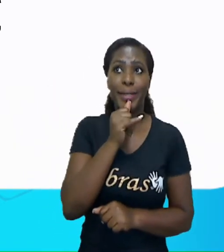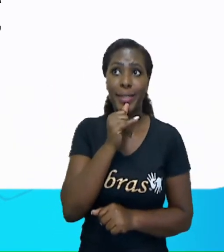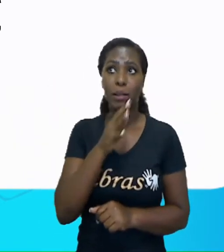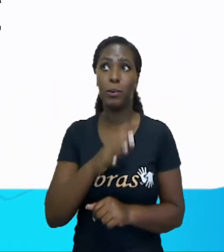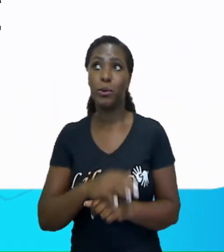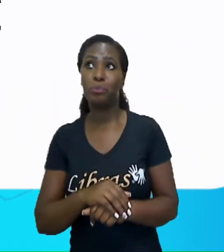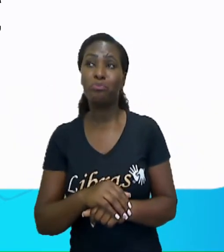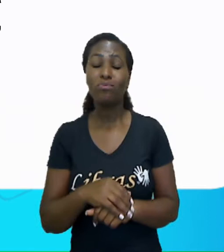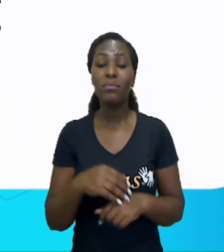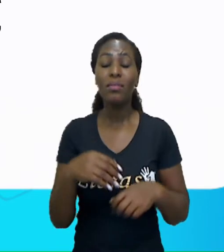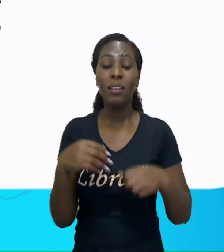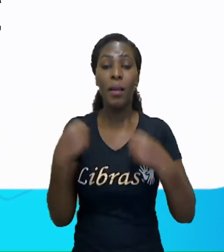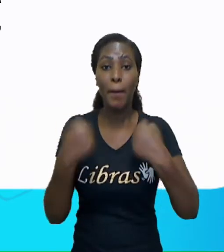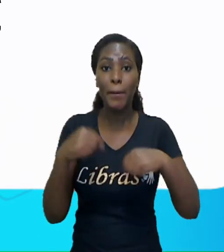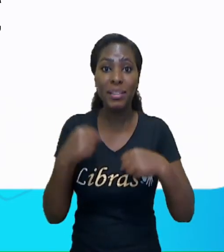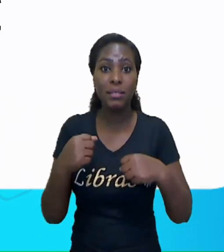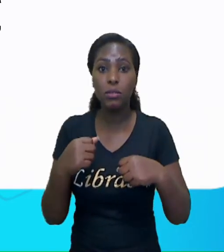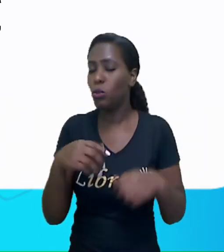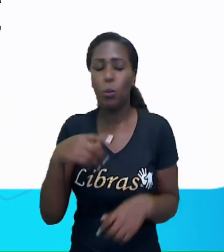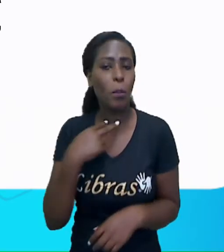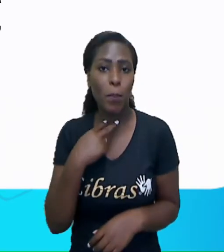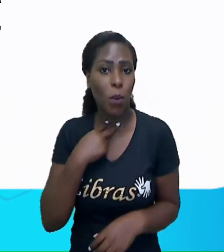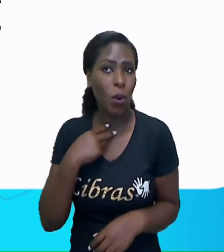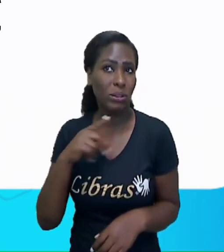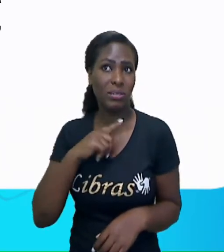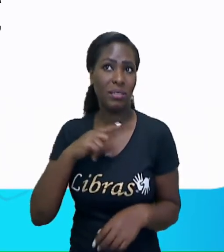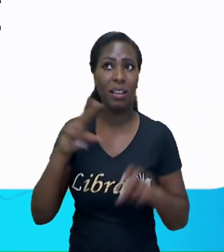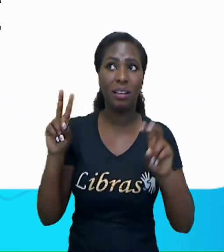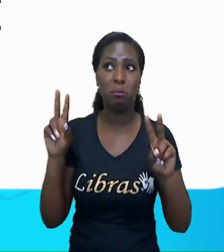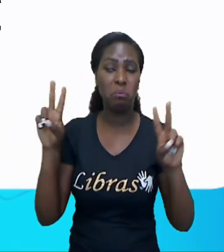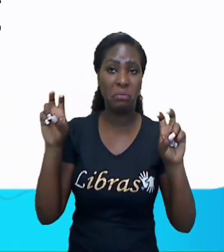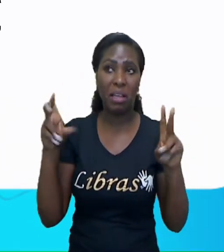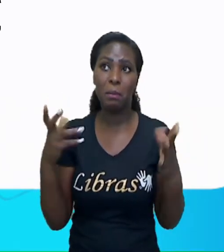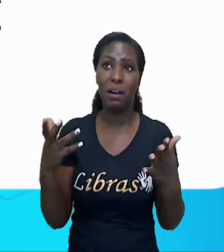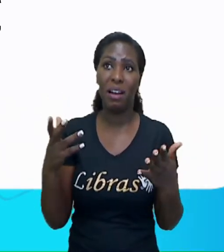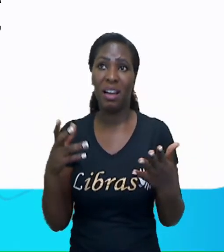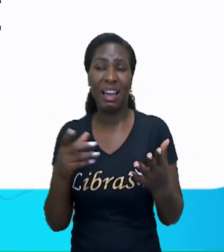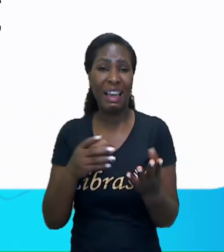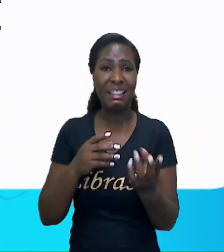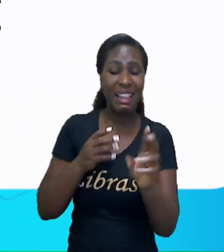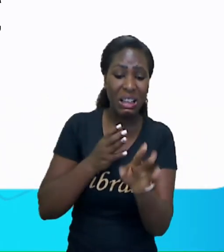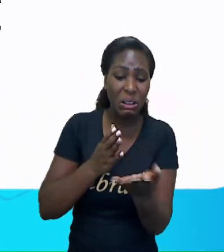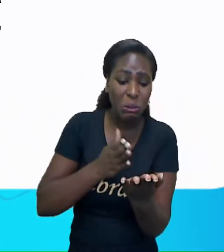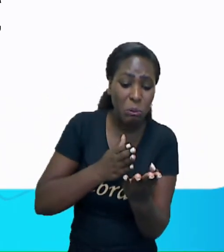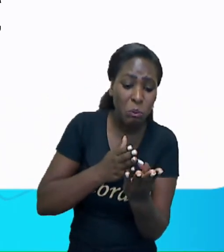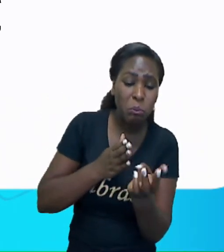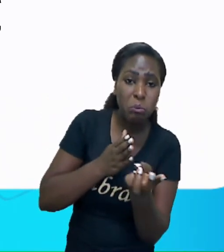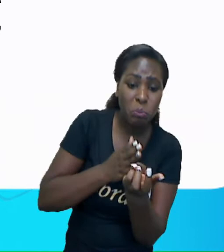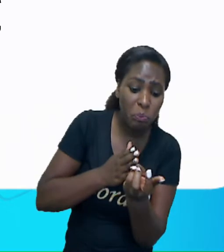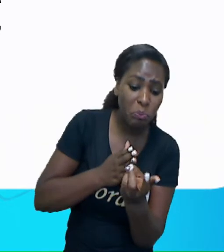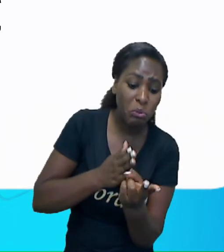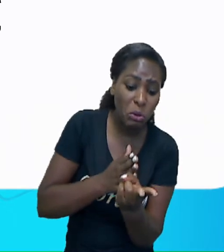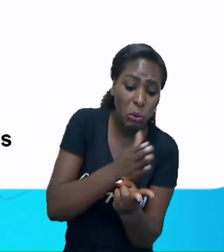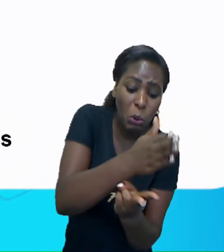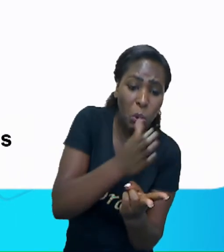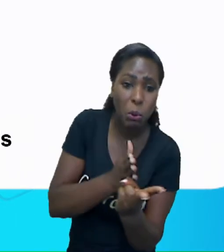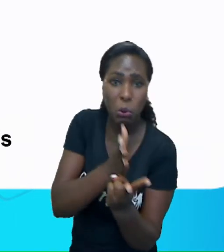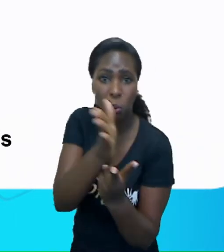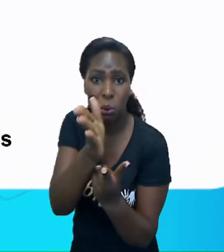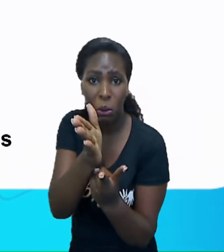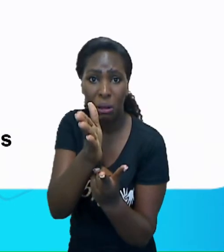for ambíguo. Então, explicitar é deixar de forma mais clara possível.